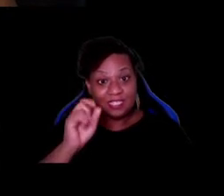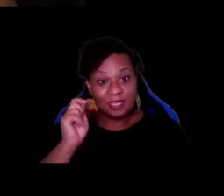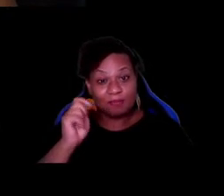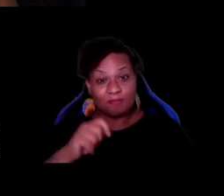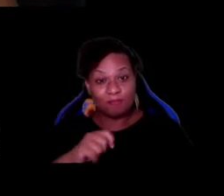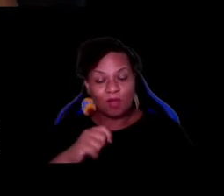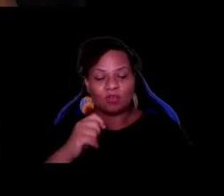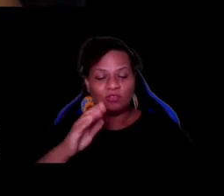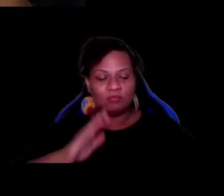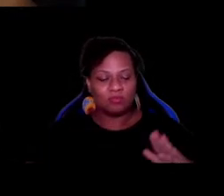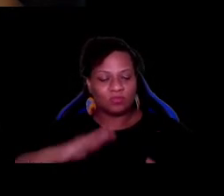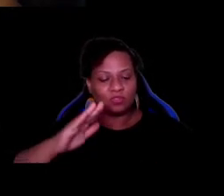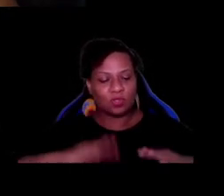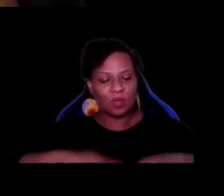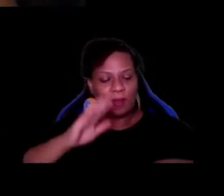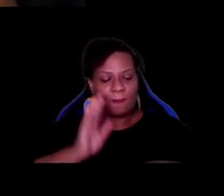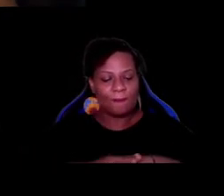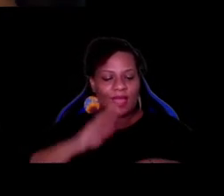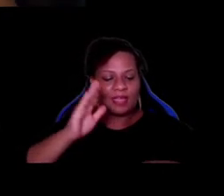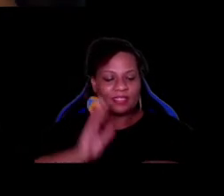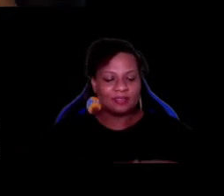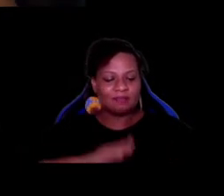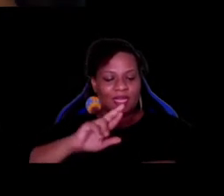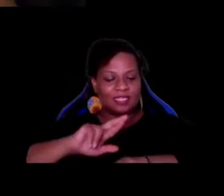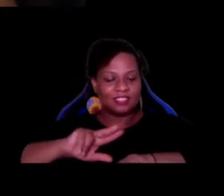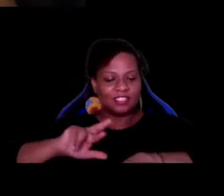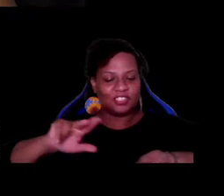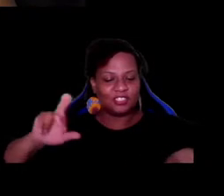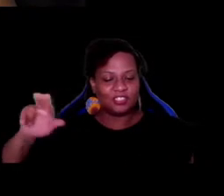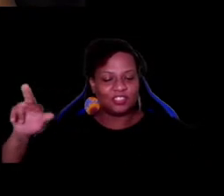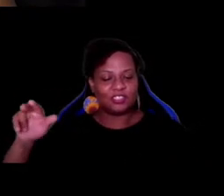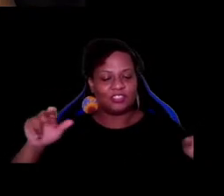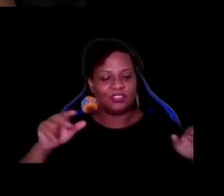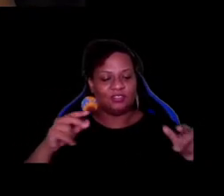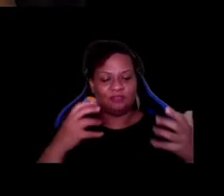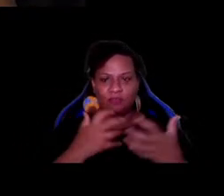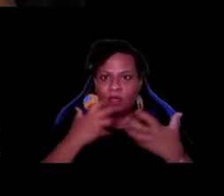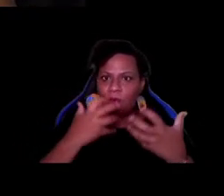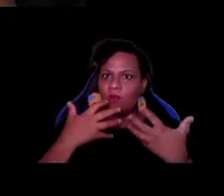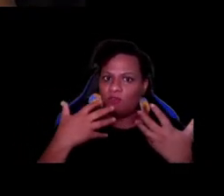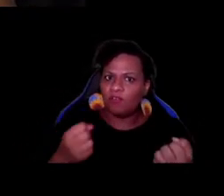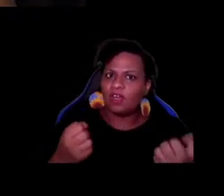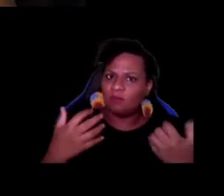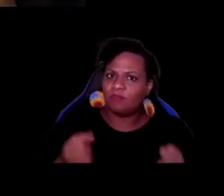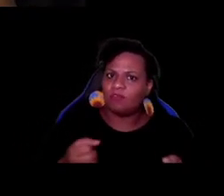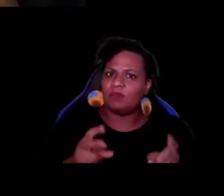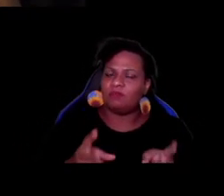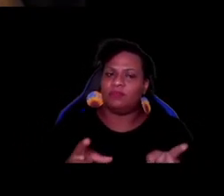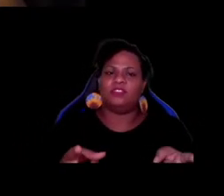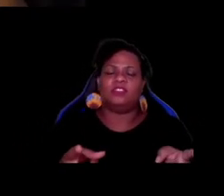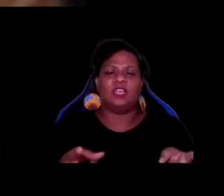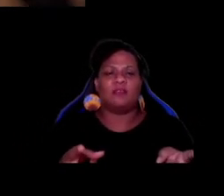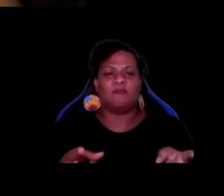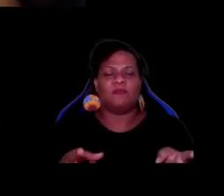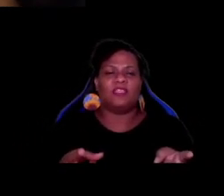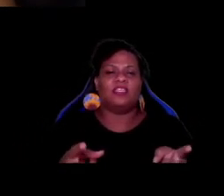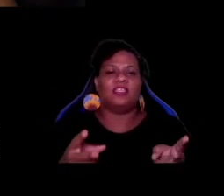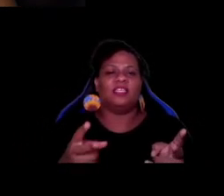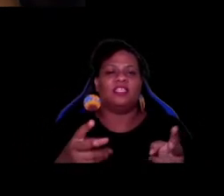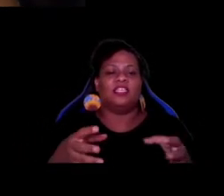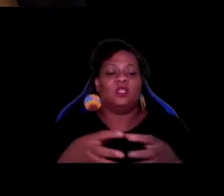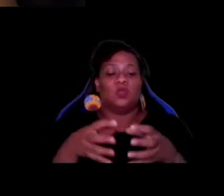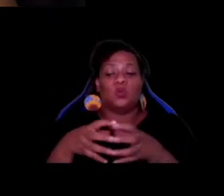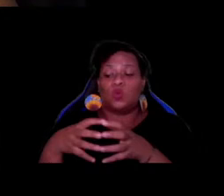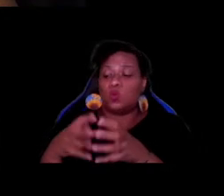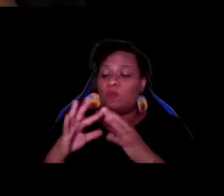uma diversidade de tambor, vamos nessa. Tem tambores de... A família de